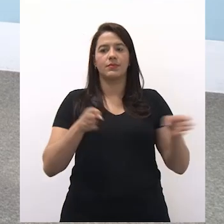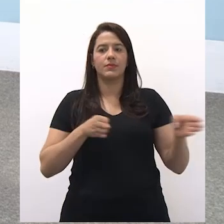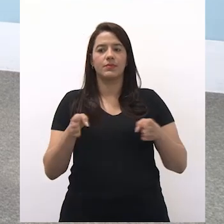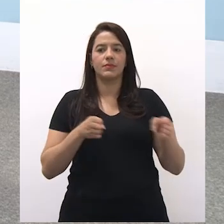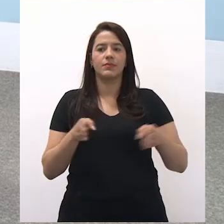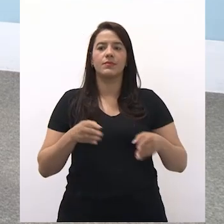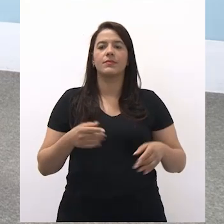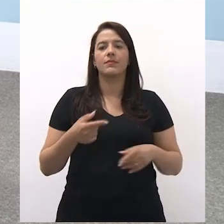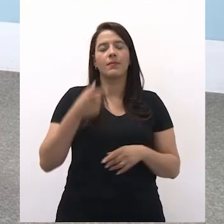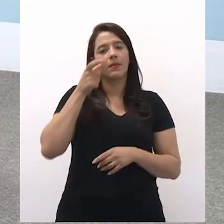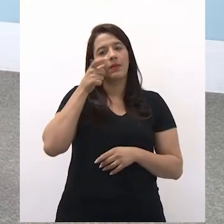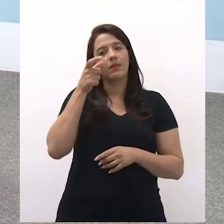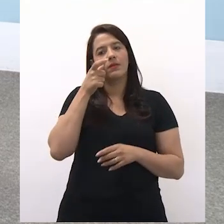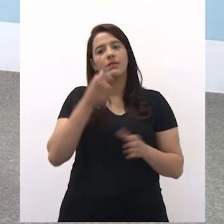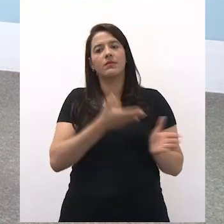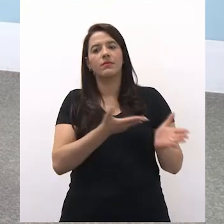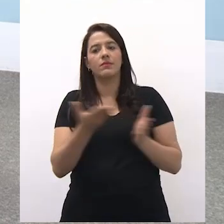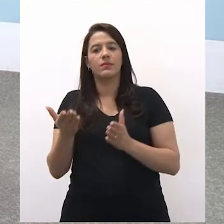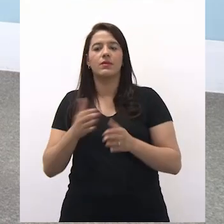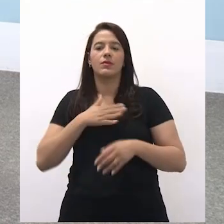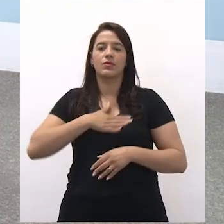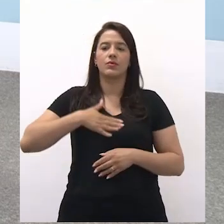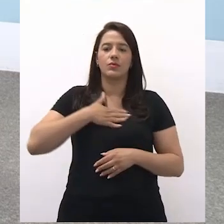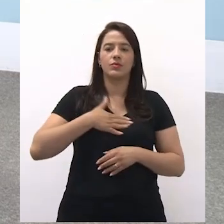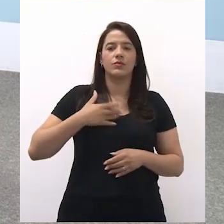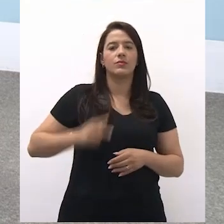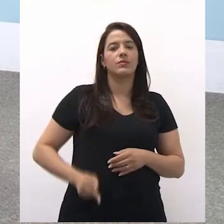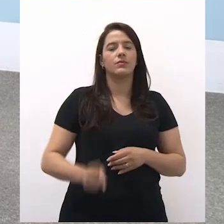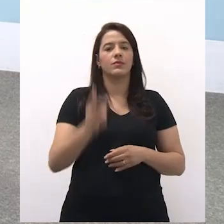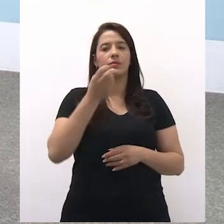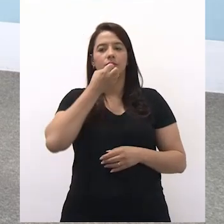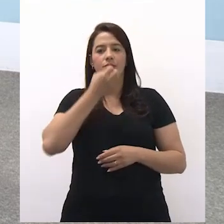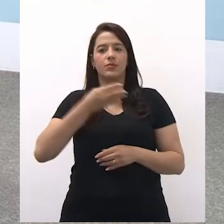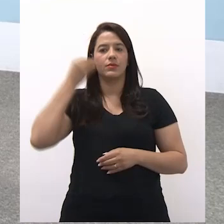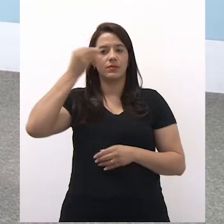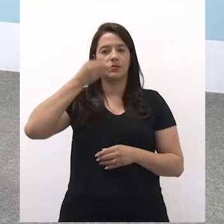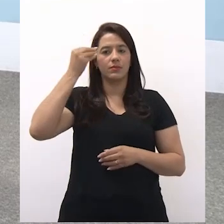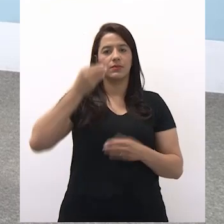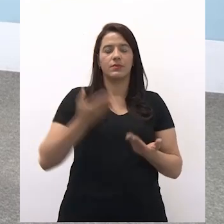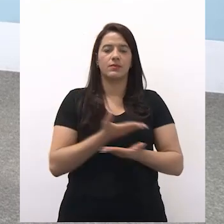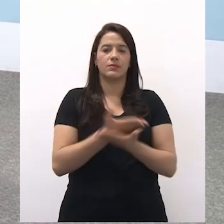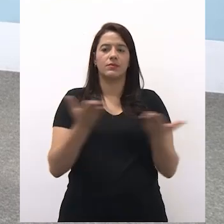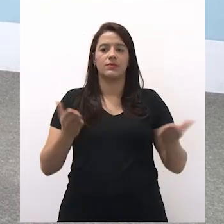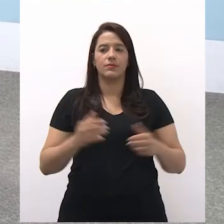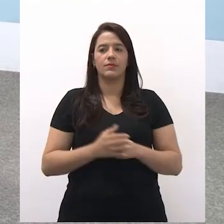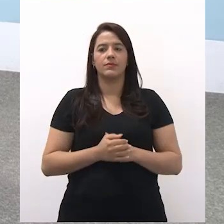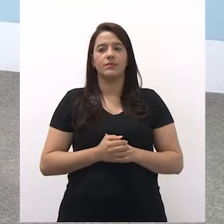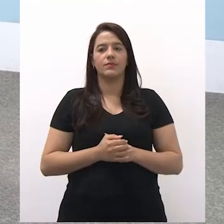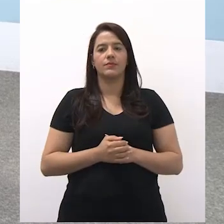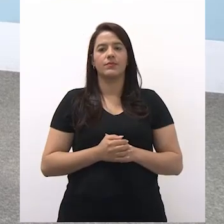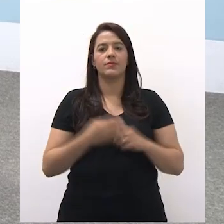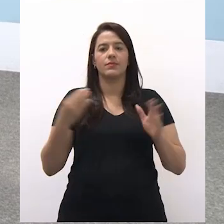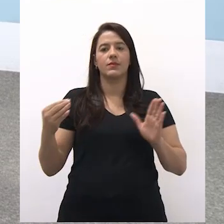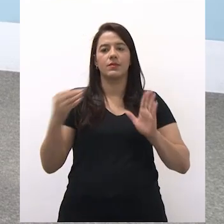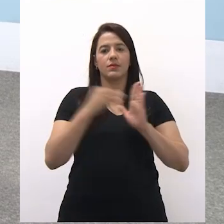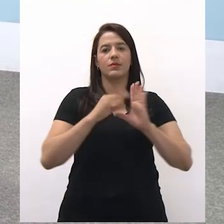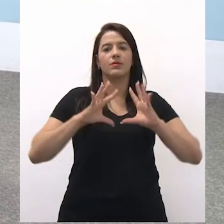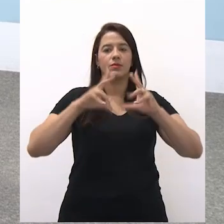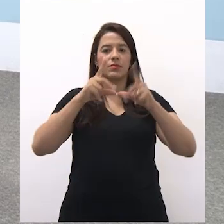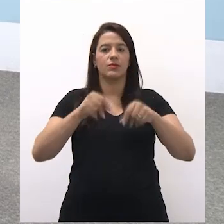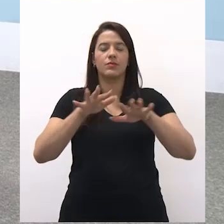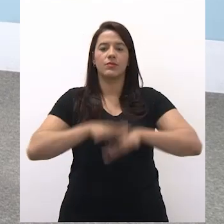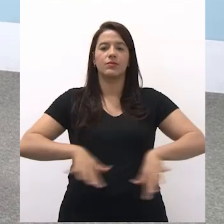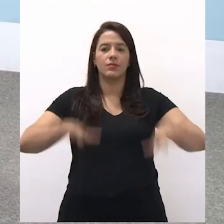sempre observamos isso e valorizamos sempre as boas experiências e colocamos aí para toda a rede,